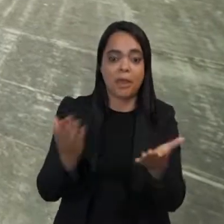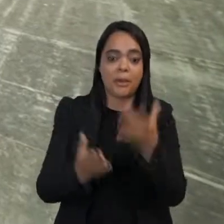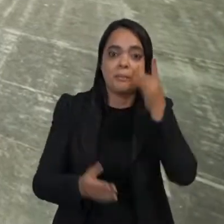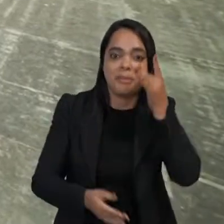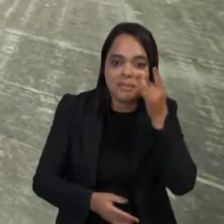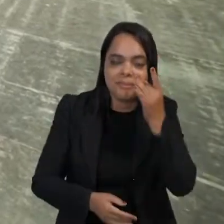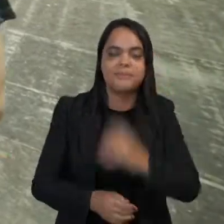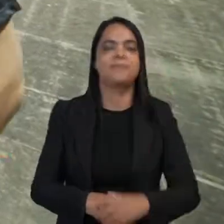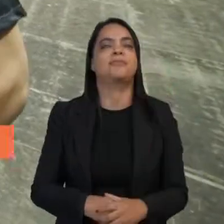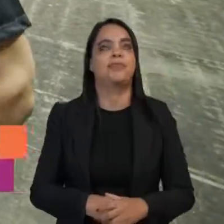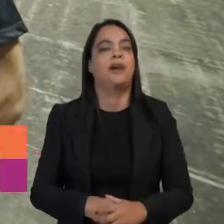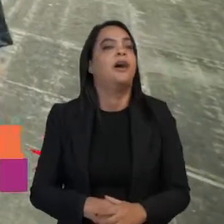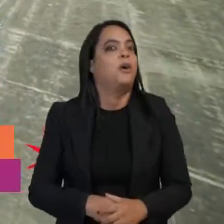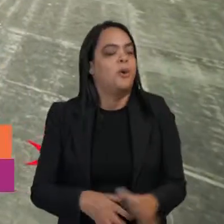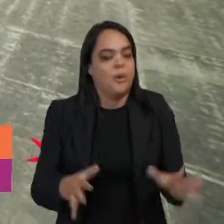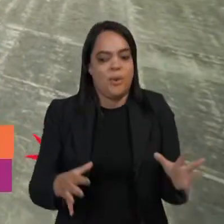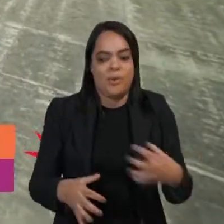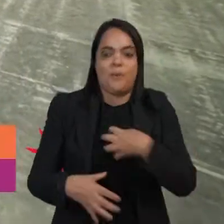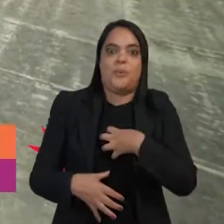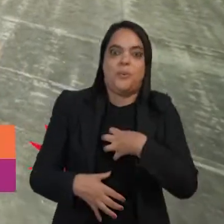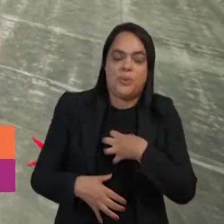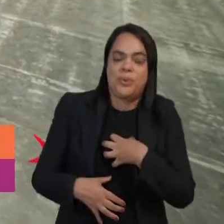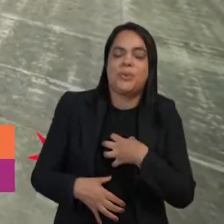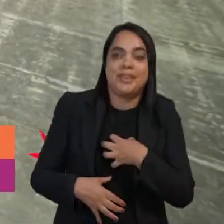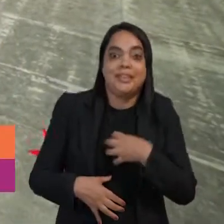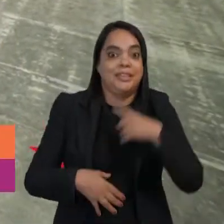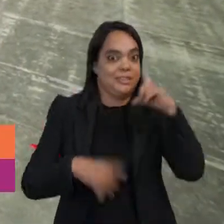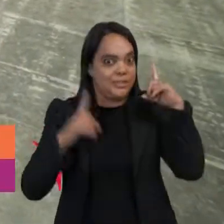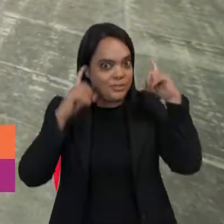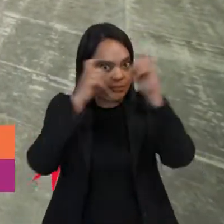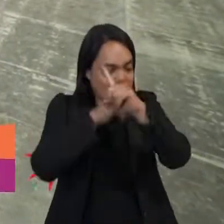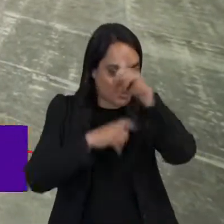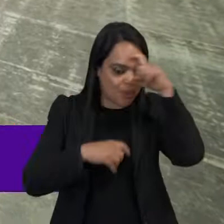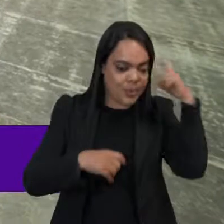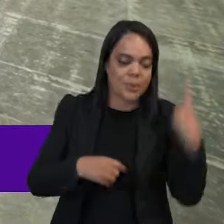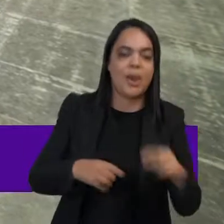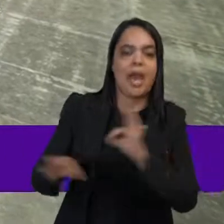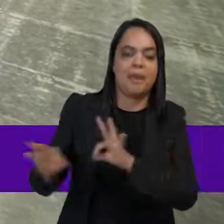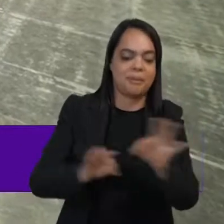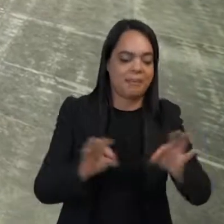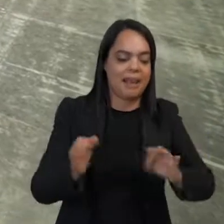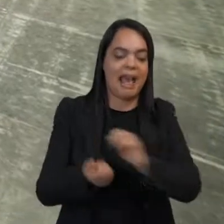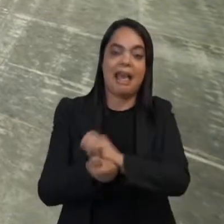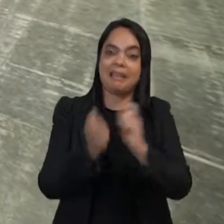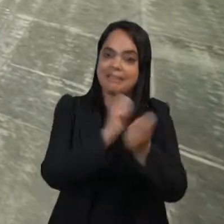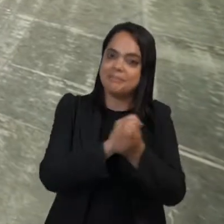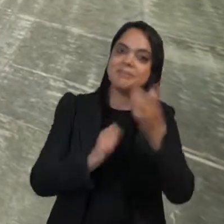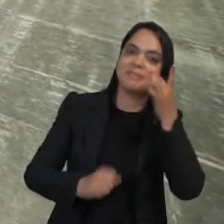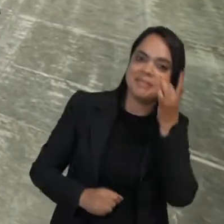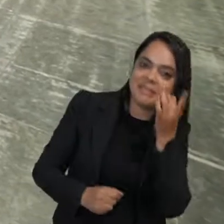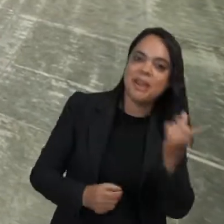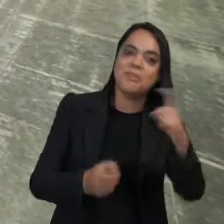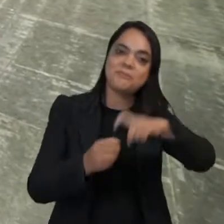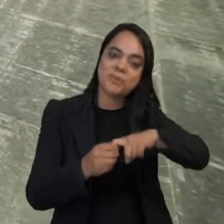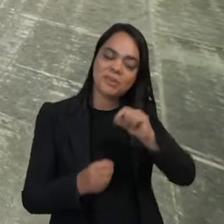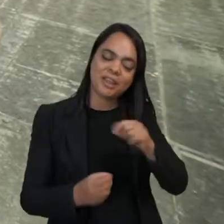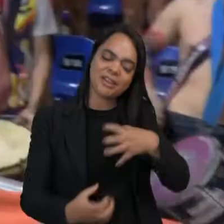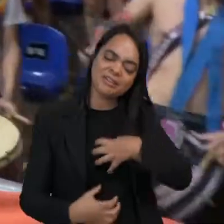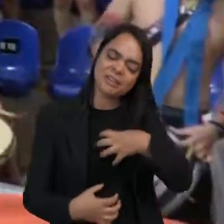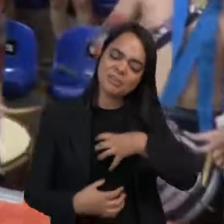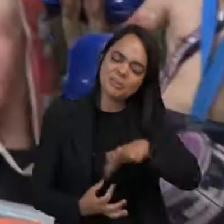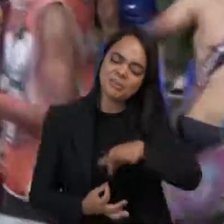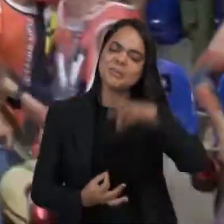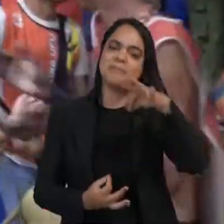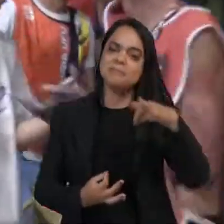emoção muito grande, trabalhoso também, a gente adaptar novamente as ações presenciais, a recuperar esse espírito,